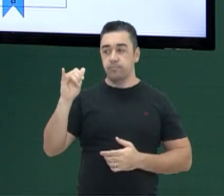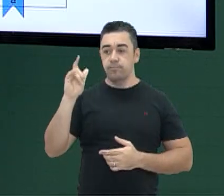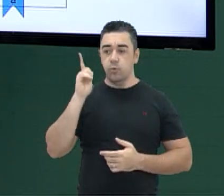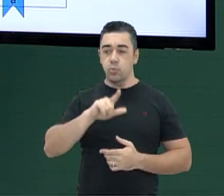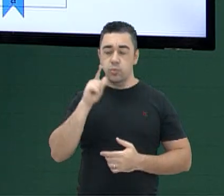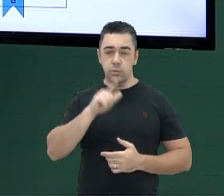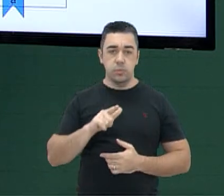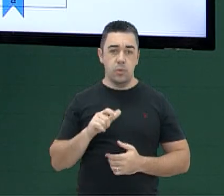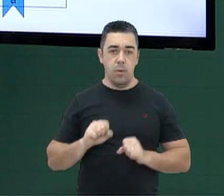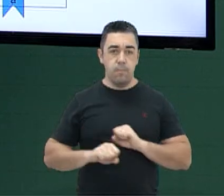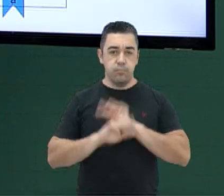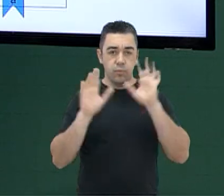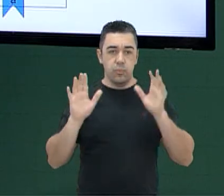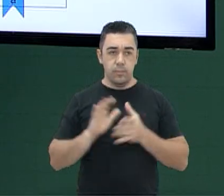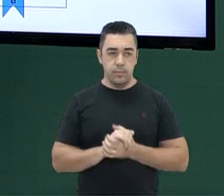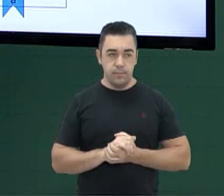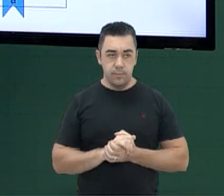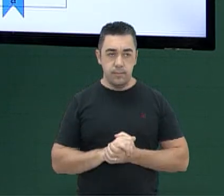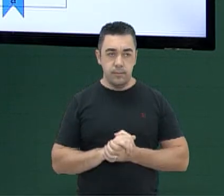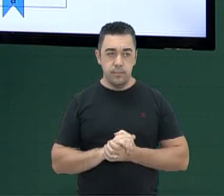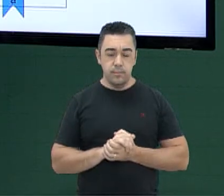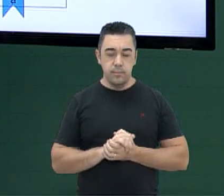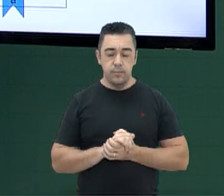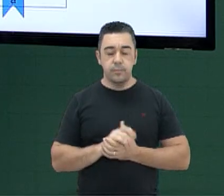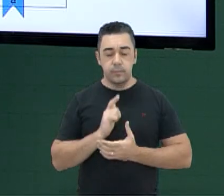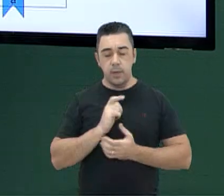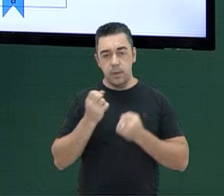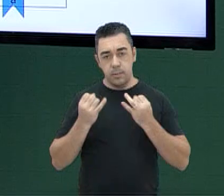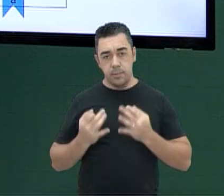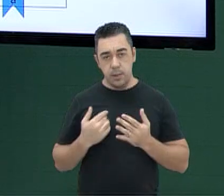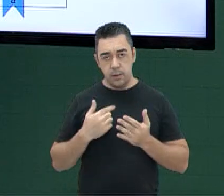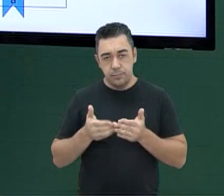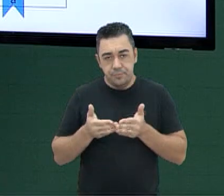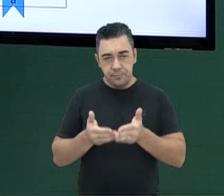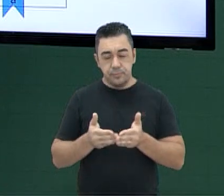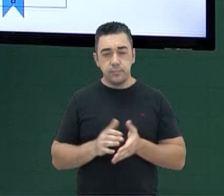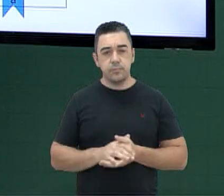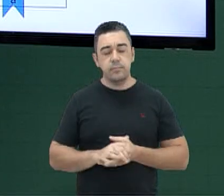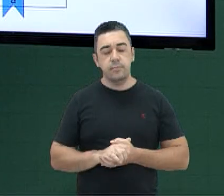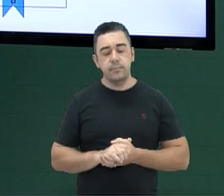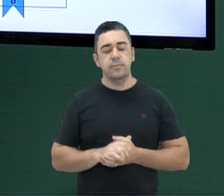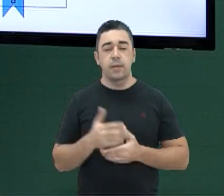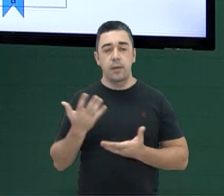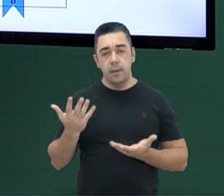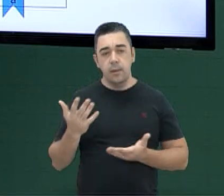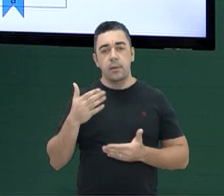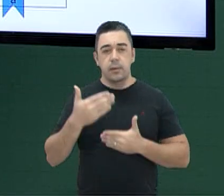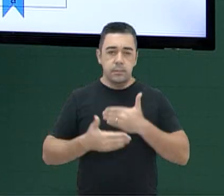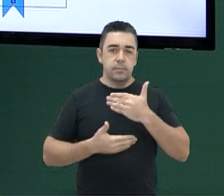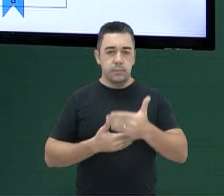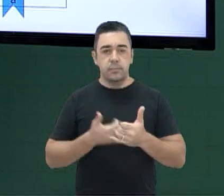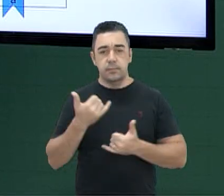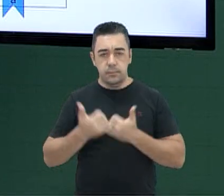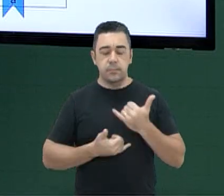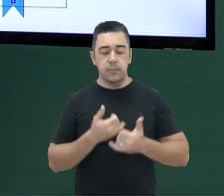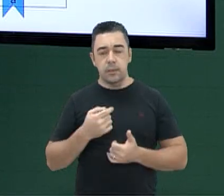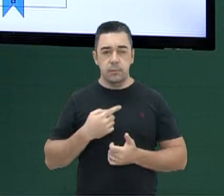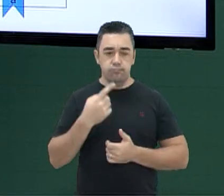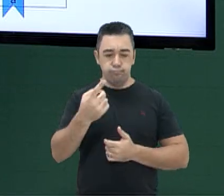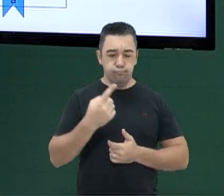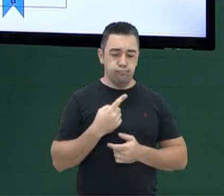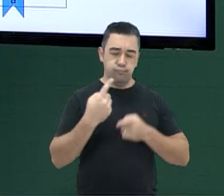oponente que ele acaba de acertar um ponto, uma parte da sua embarcação. E aí o que acontece durante o jogo? Seu